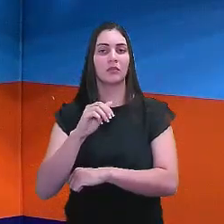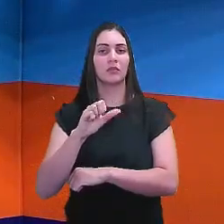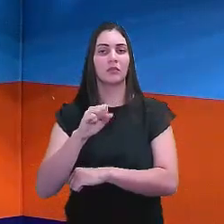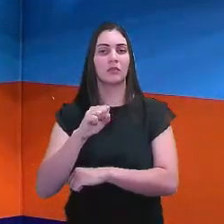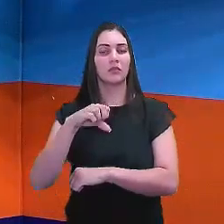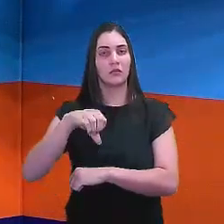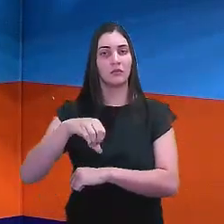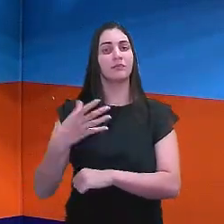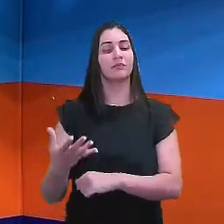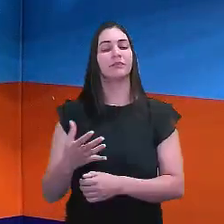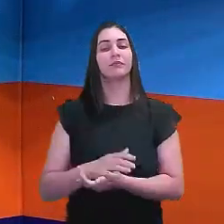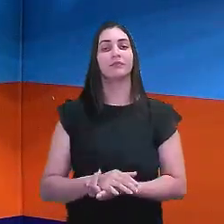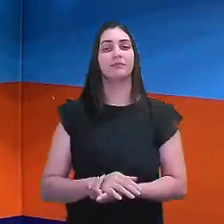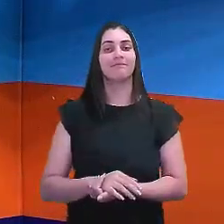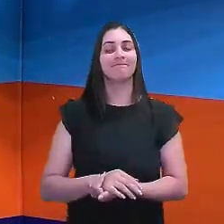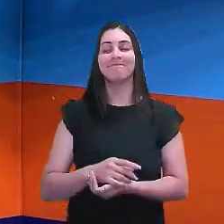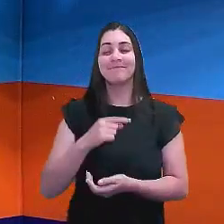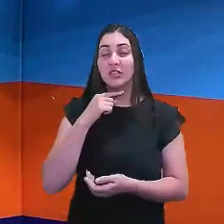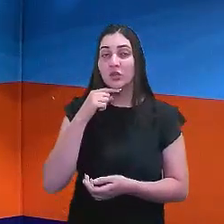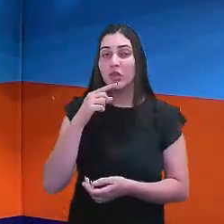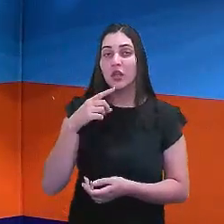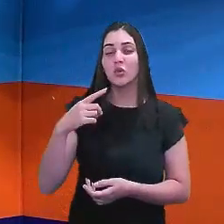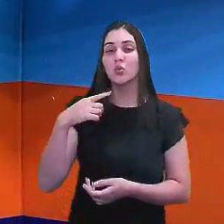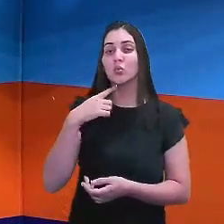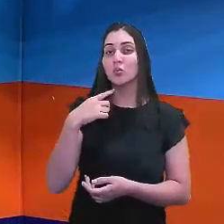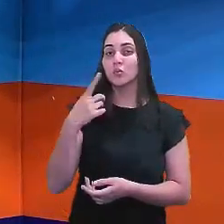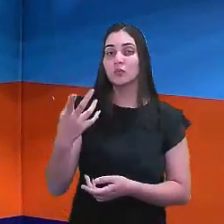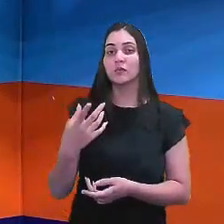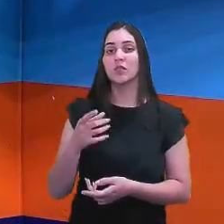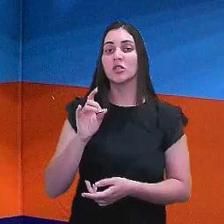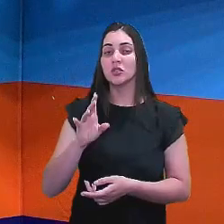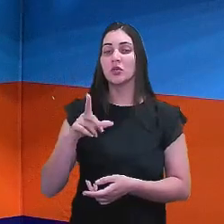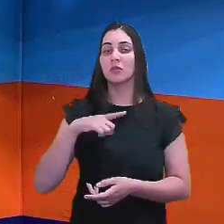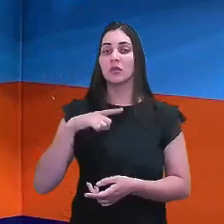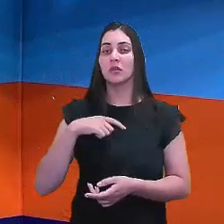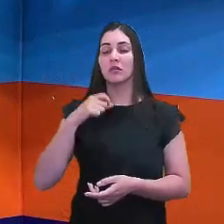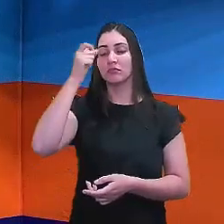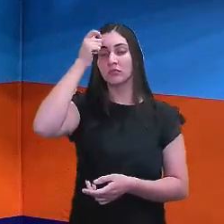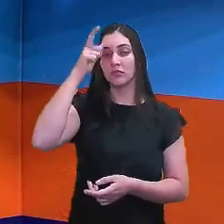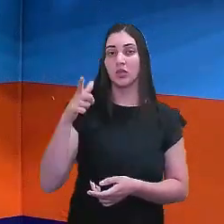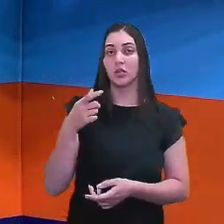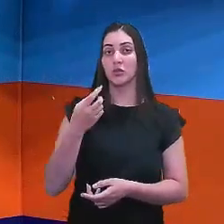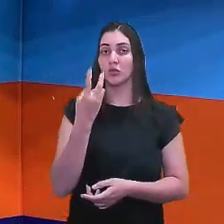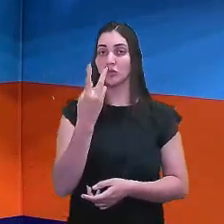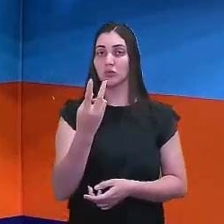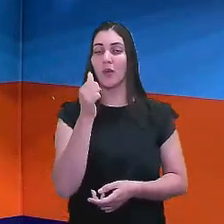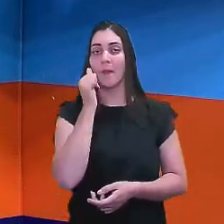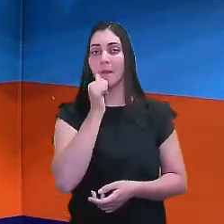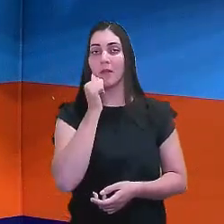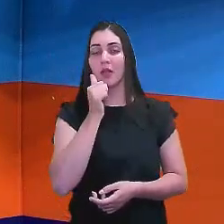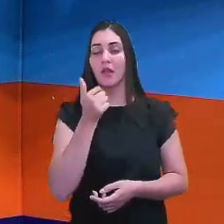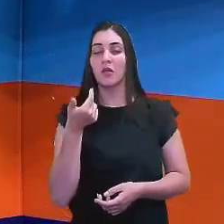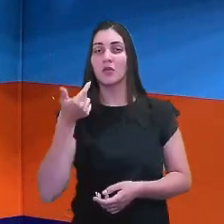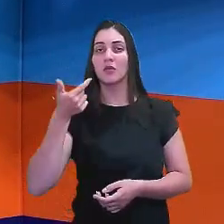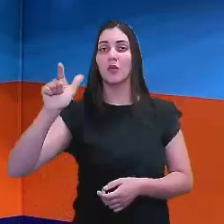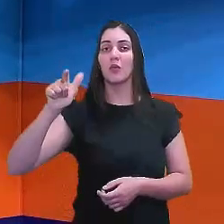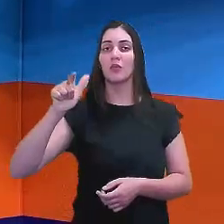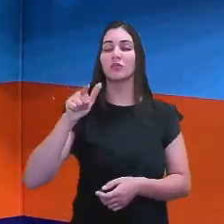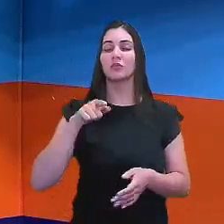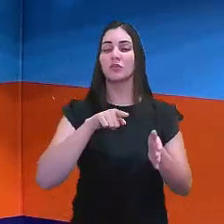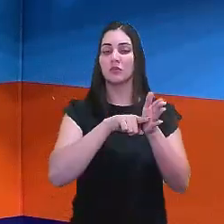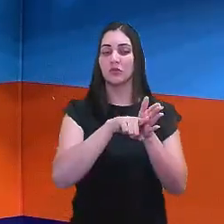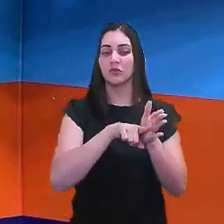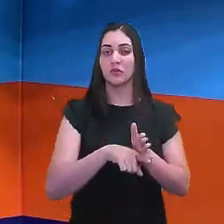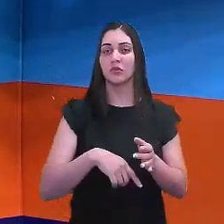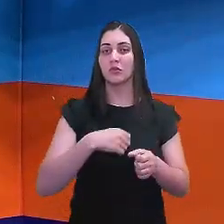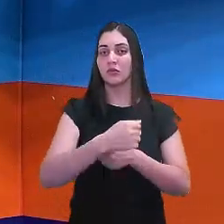CRISPR-Cas9. Não tenha dúvida. E só para vocês terem ideia, foram duas mulheres que fizeram isso, e outros pesquisadores, lá em 2012,